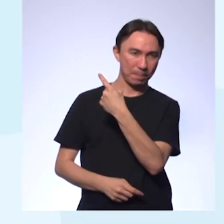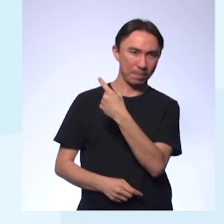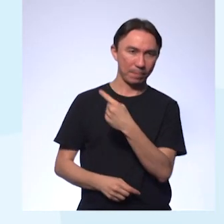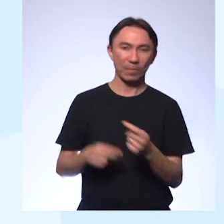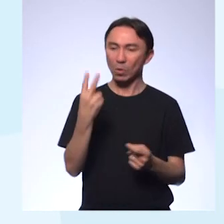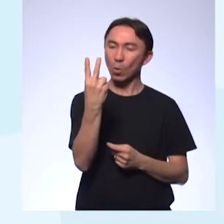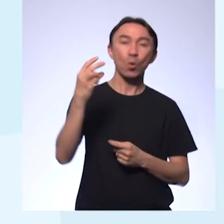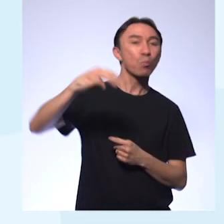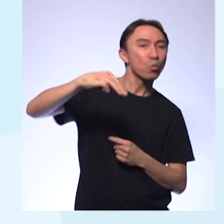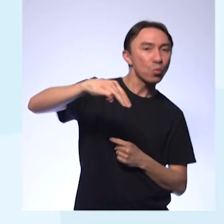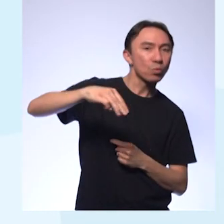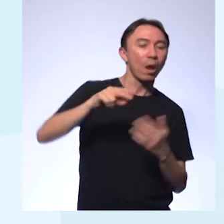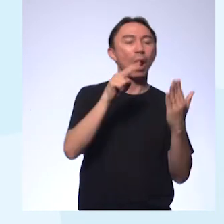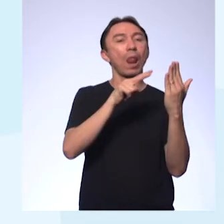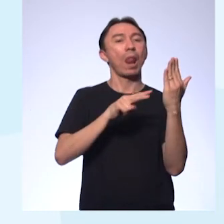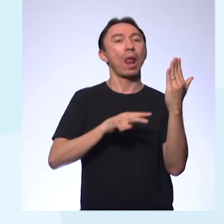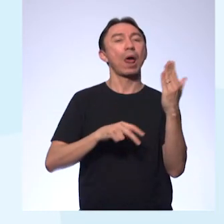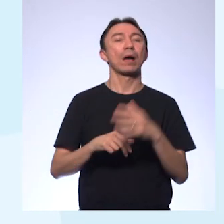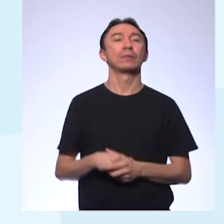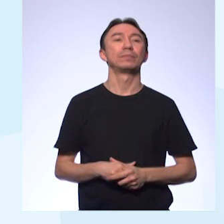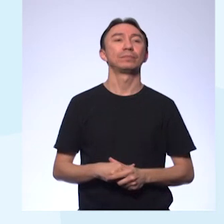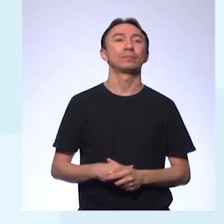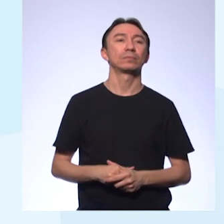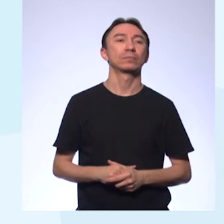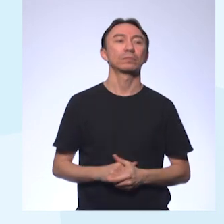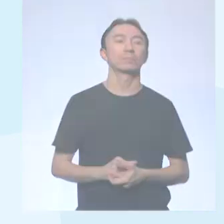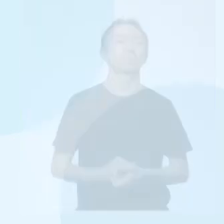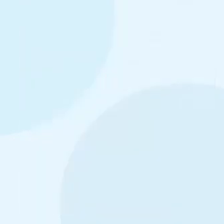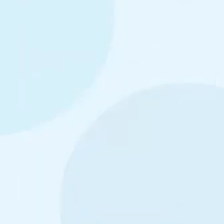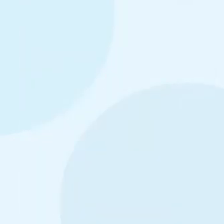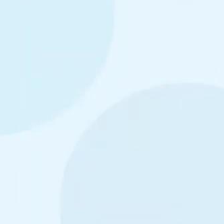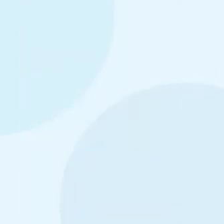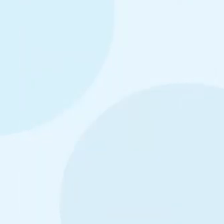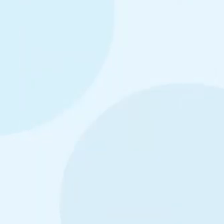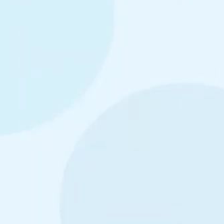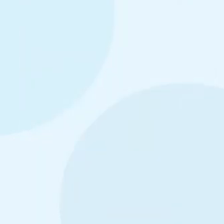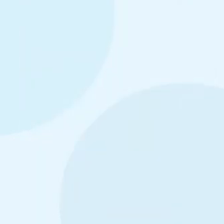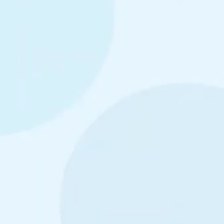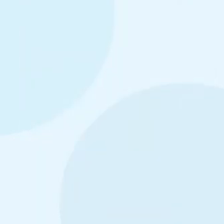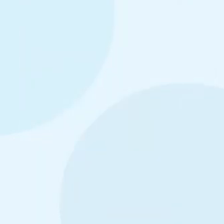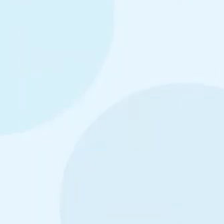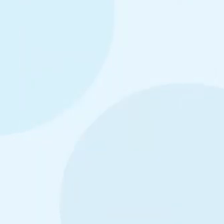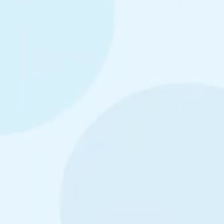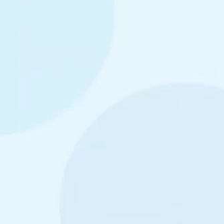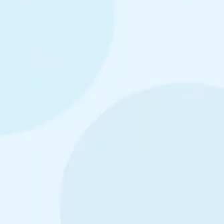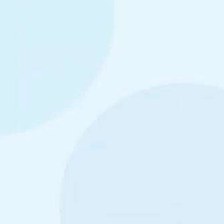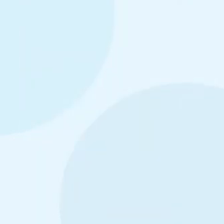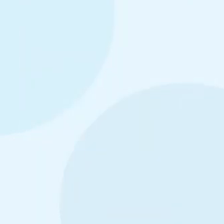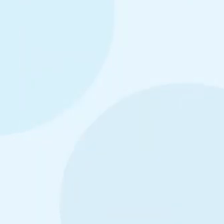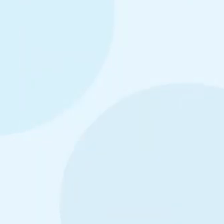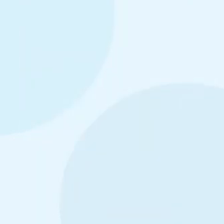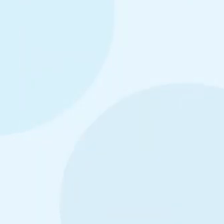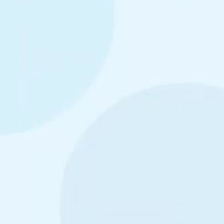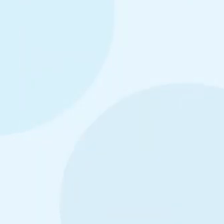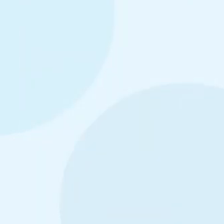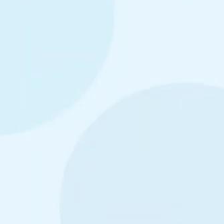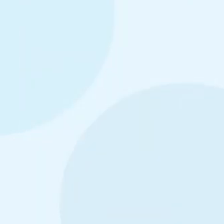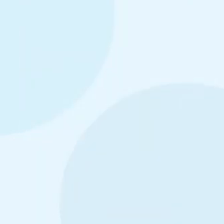2 minutinhos para vocês lerem.